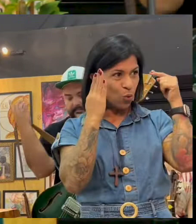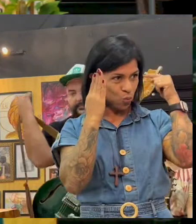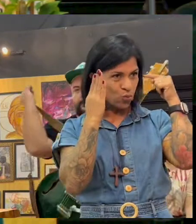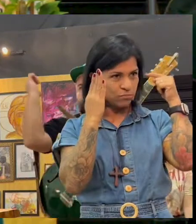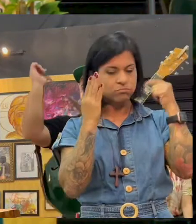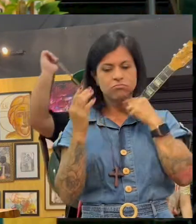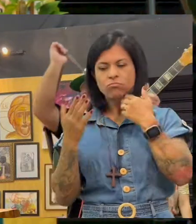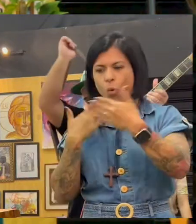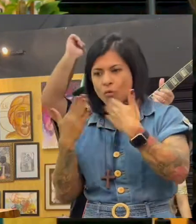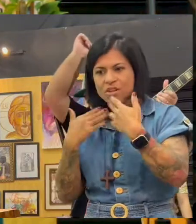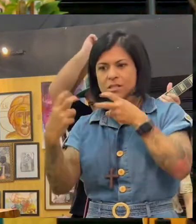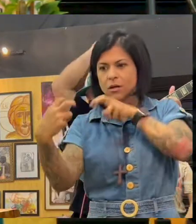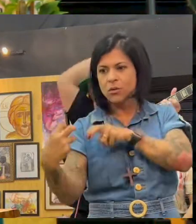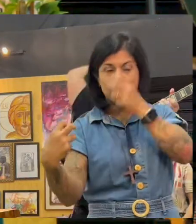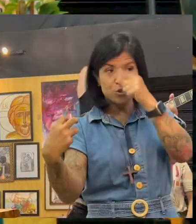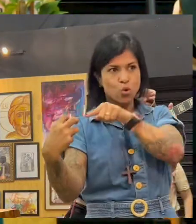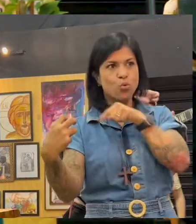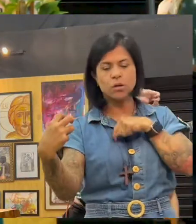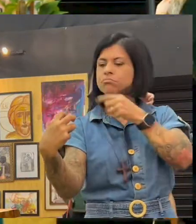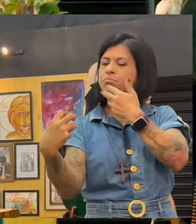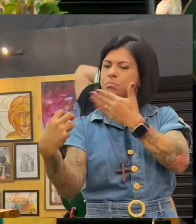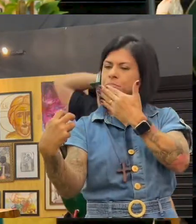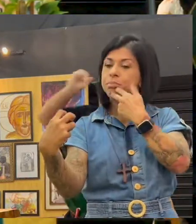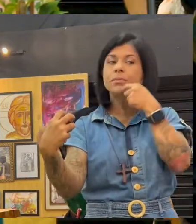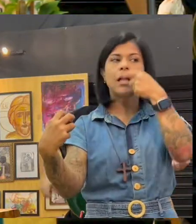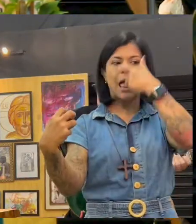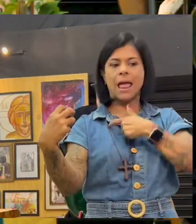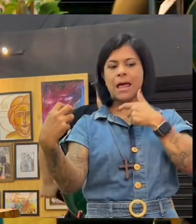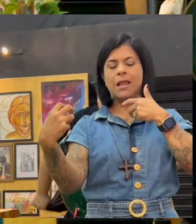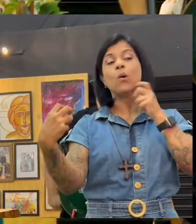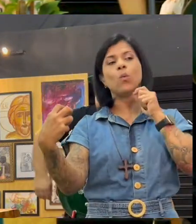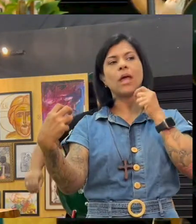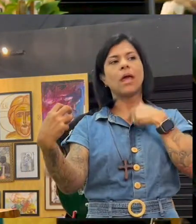Deus está cuidando dos nossos olhos por meio de artistas.